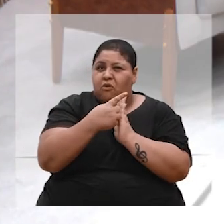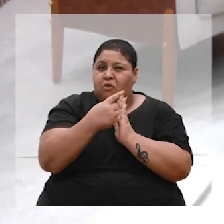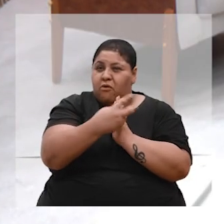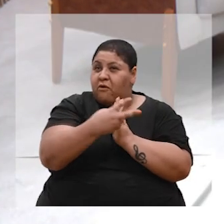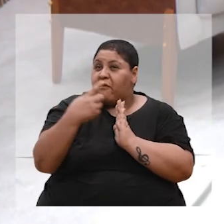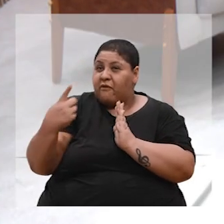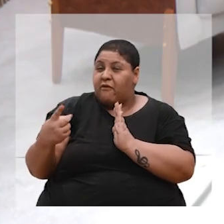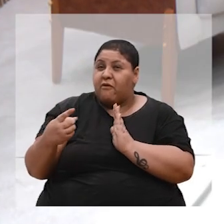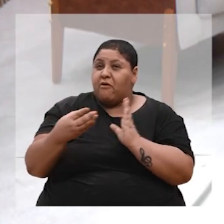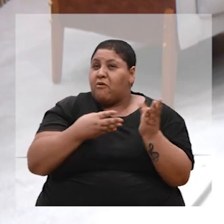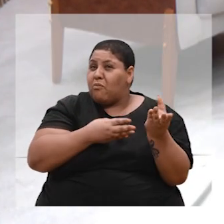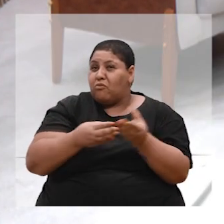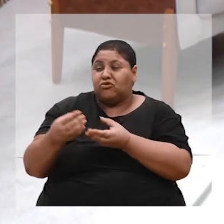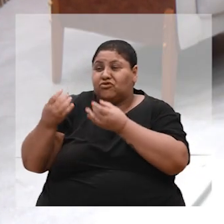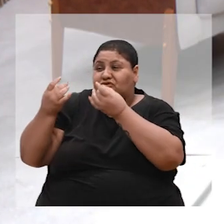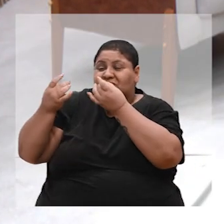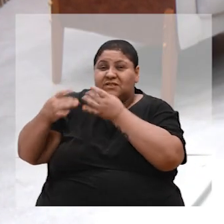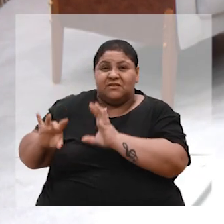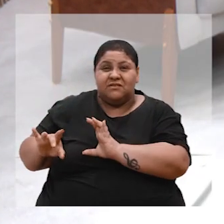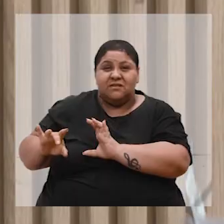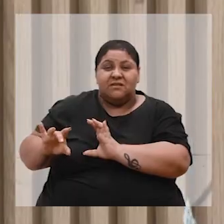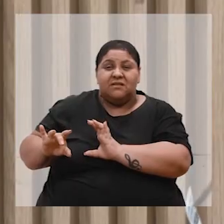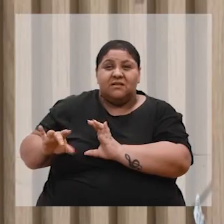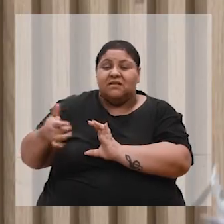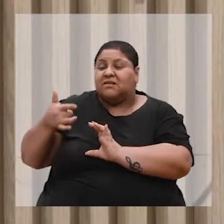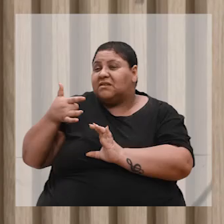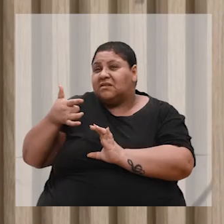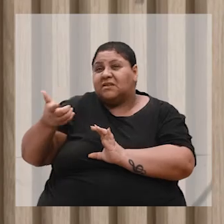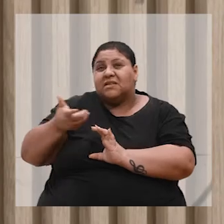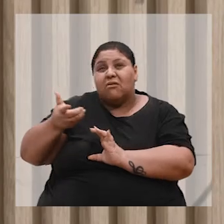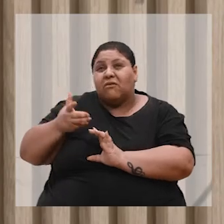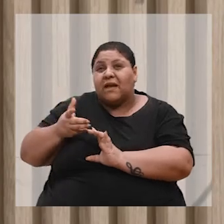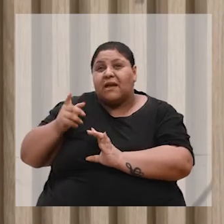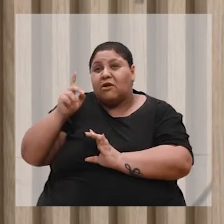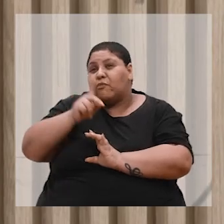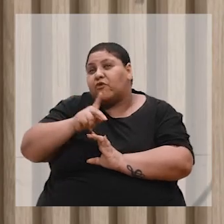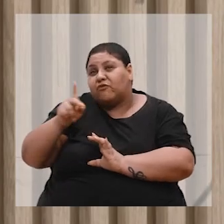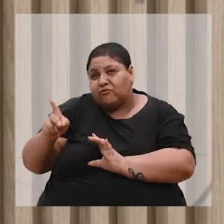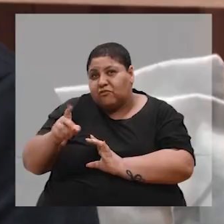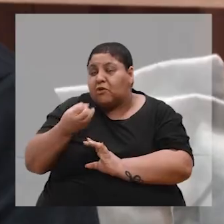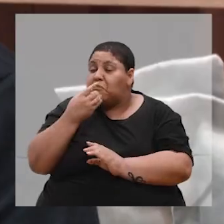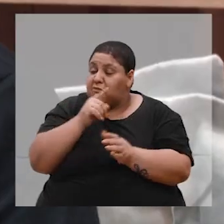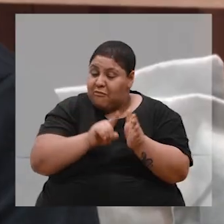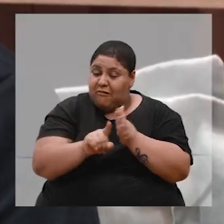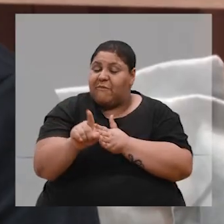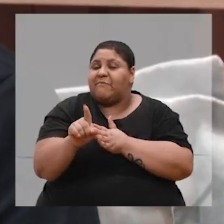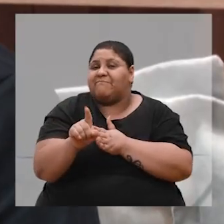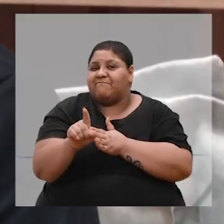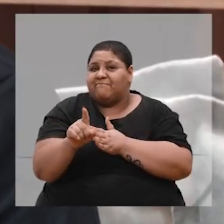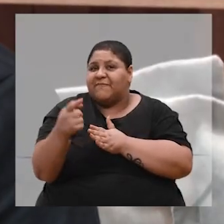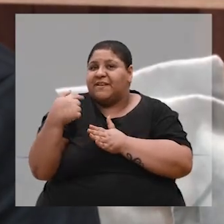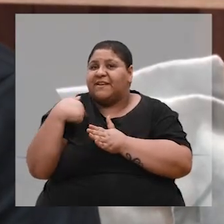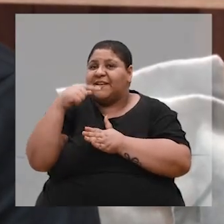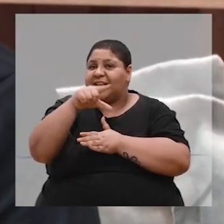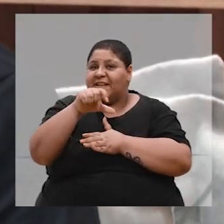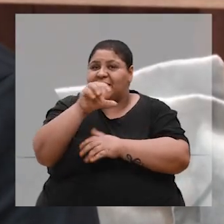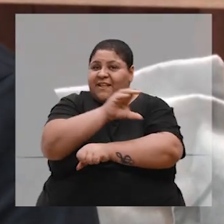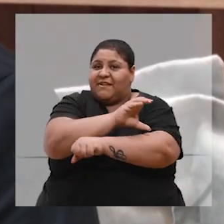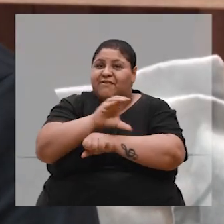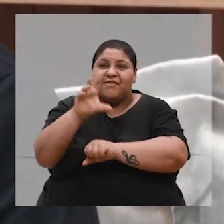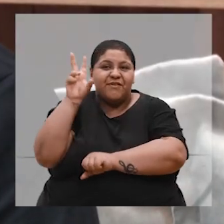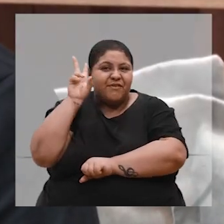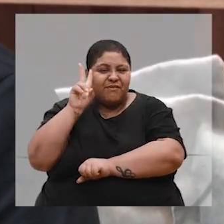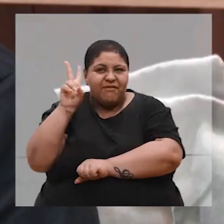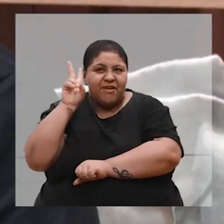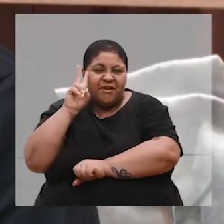onde muitos estão desistindo e não querendo se aproximar das licenciaturas? Boa pergunta, porque quando eu escolhi o curso